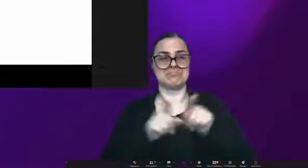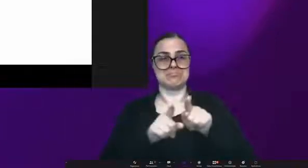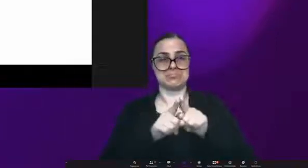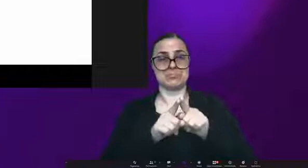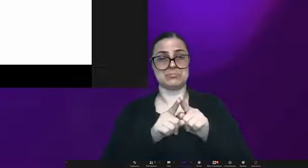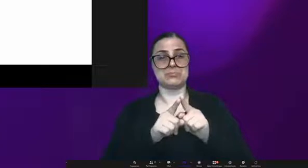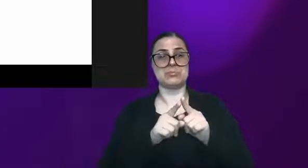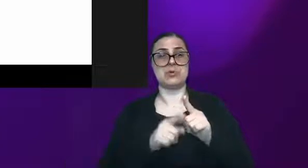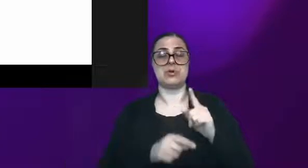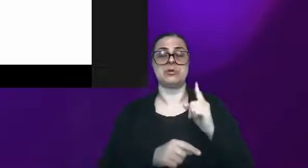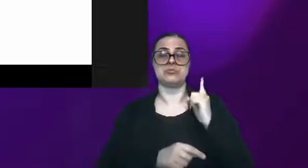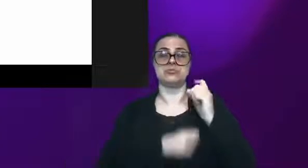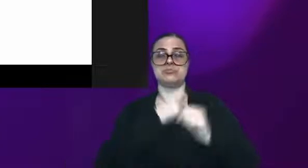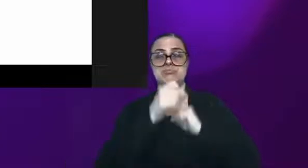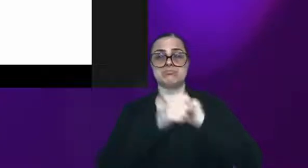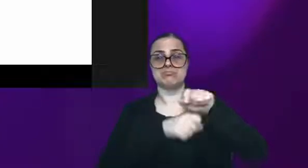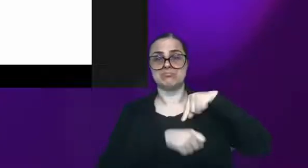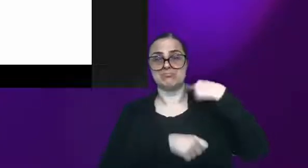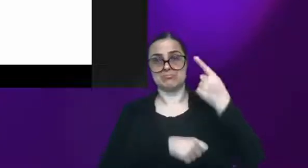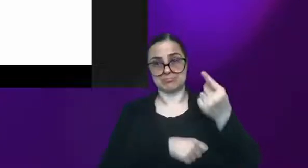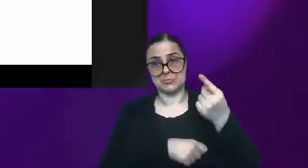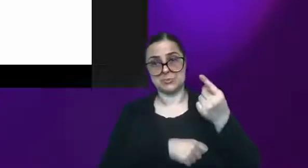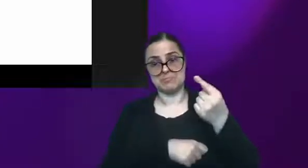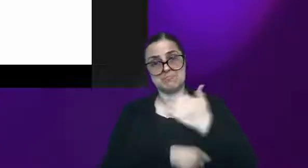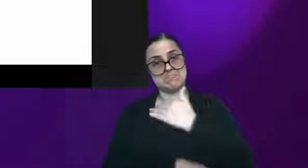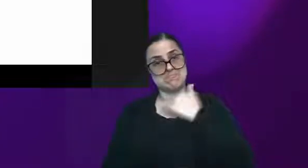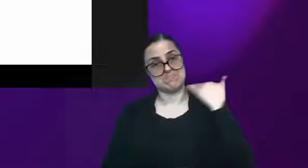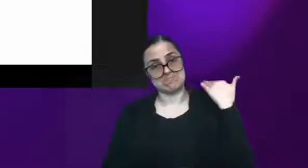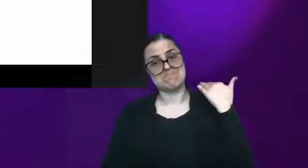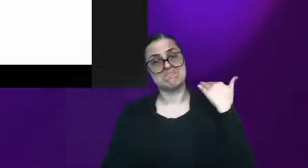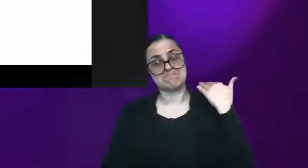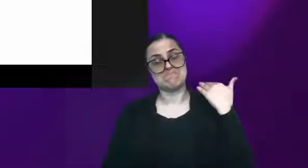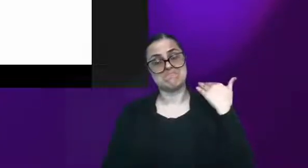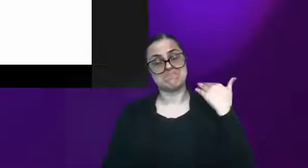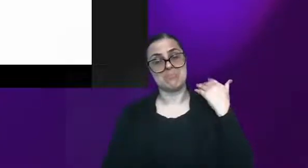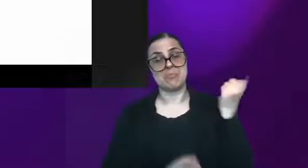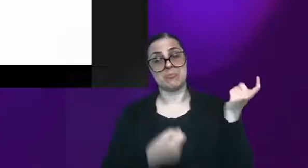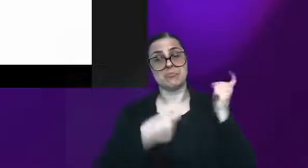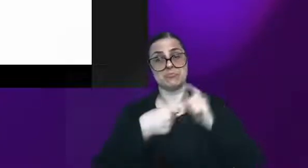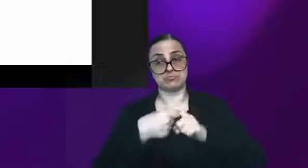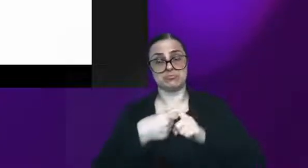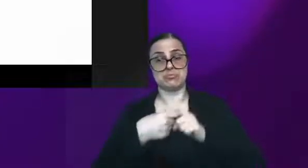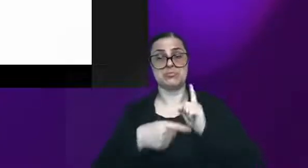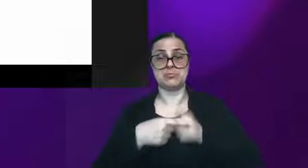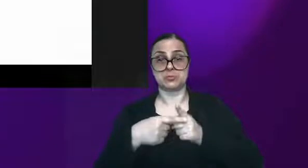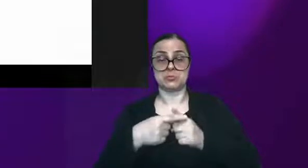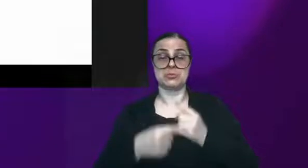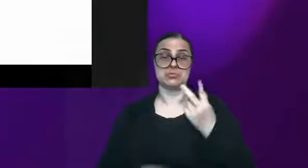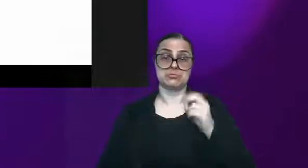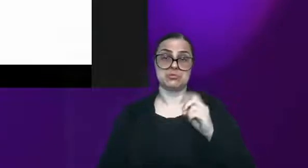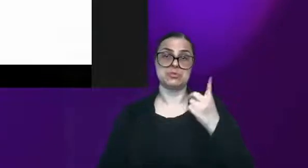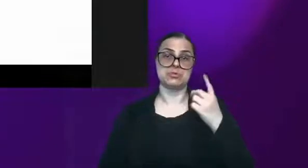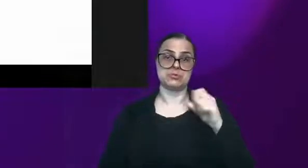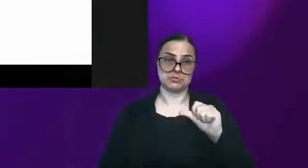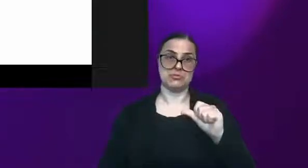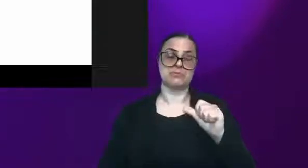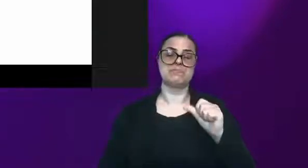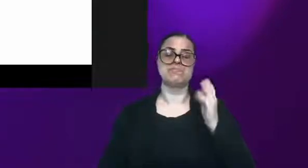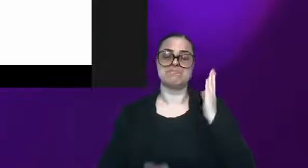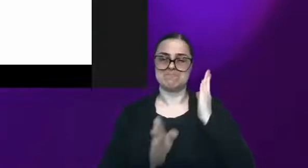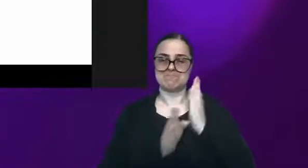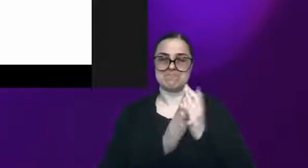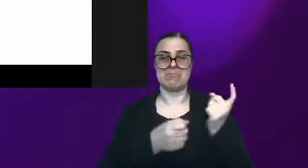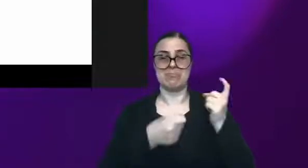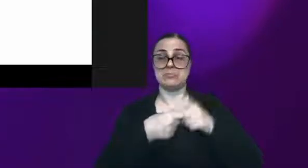foi em 2020. Era um doente que eu próprio seguia, portanto conhecia muito bem. Este doente conseguiu estar mais de 10 anos livre